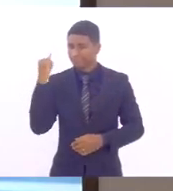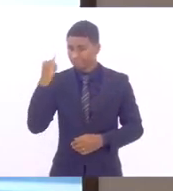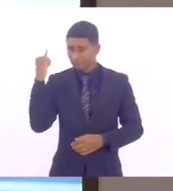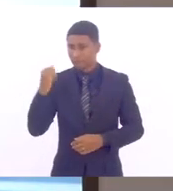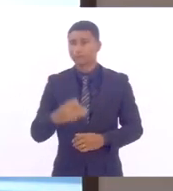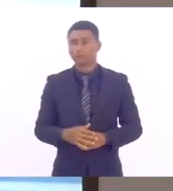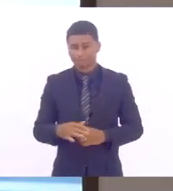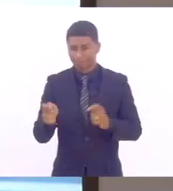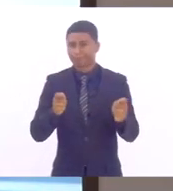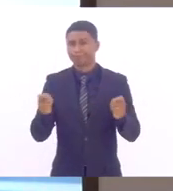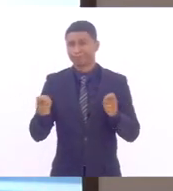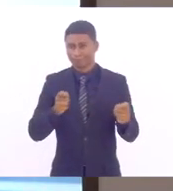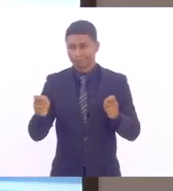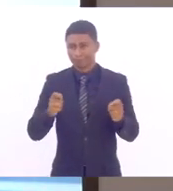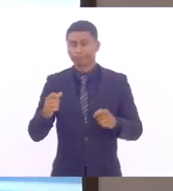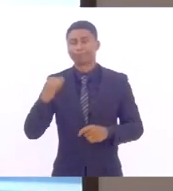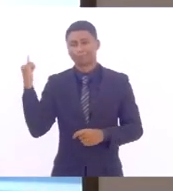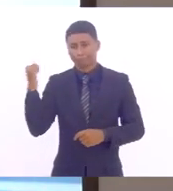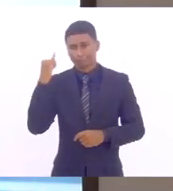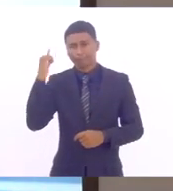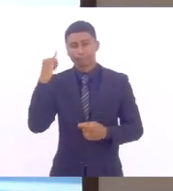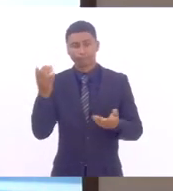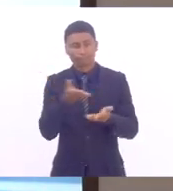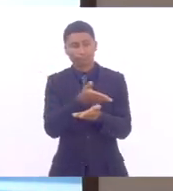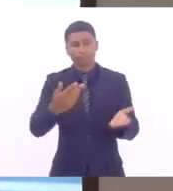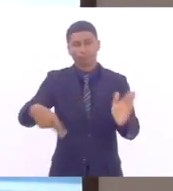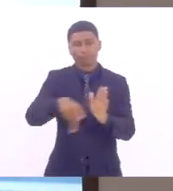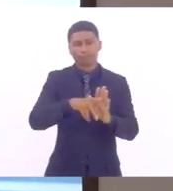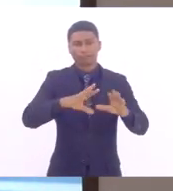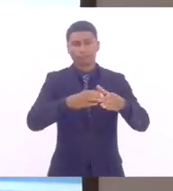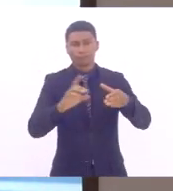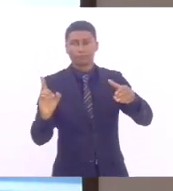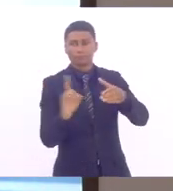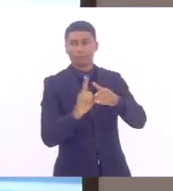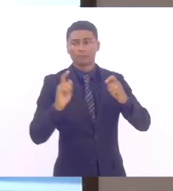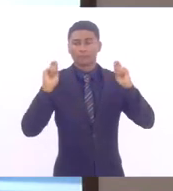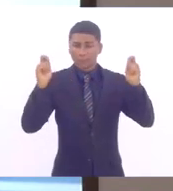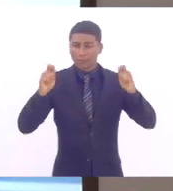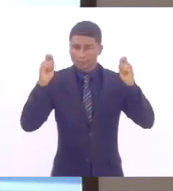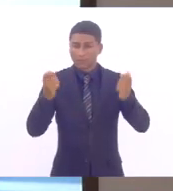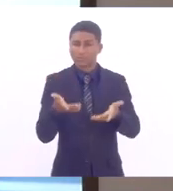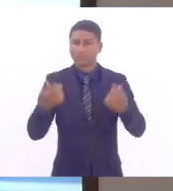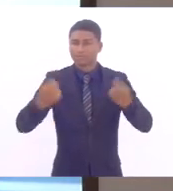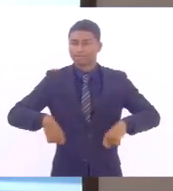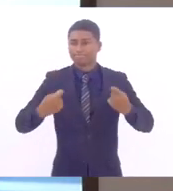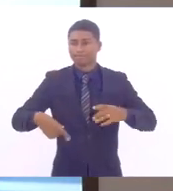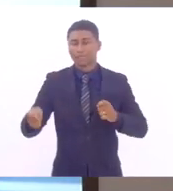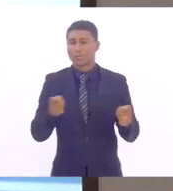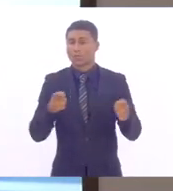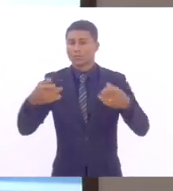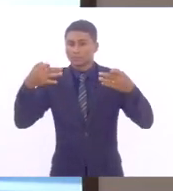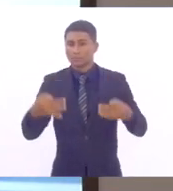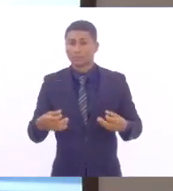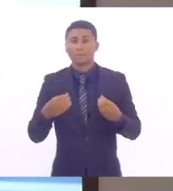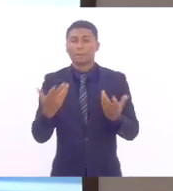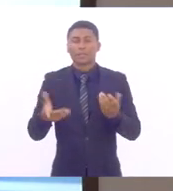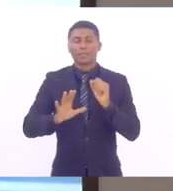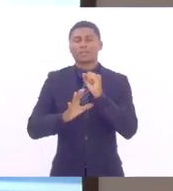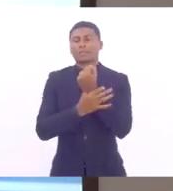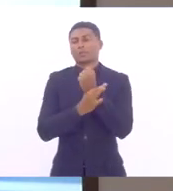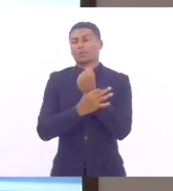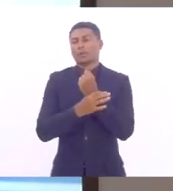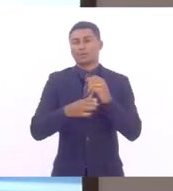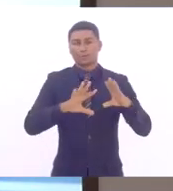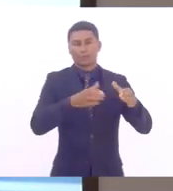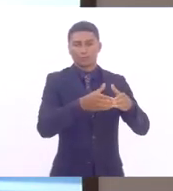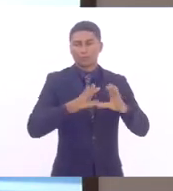aí esse controle sobre os membros de organizada, para enfim proporcionar segurança não só para a torcida